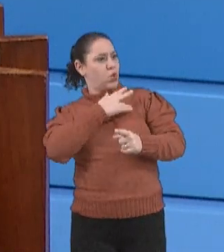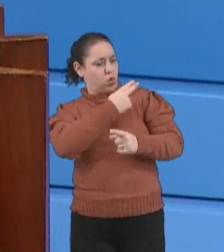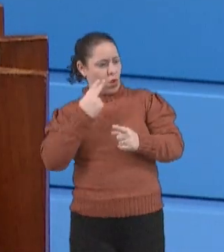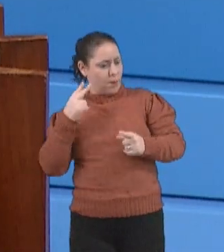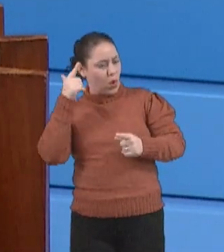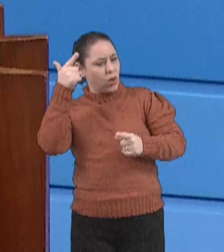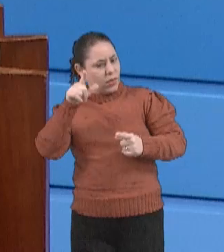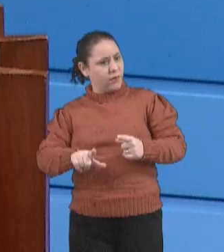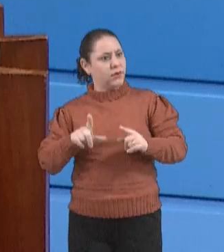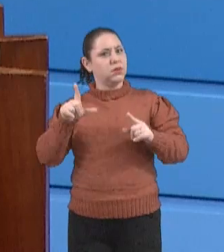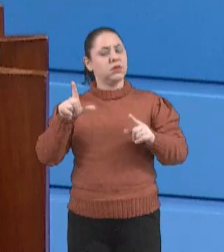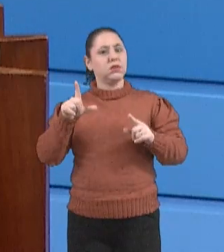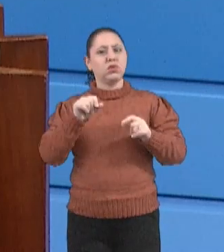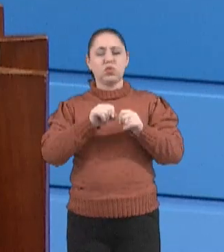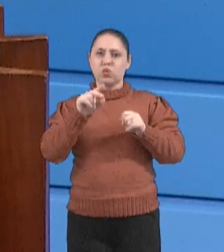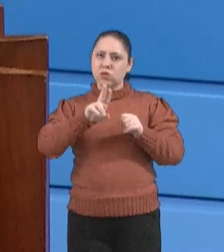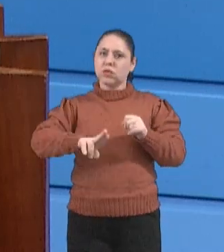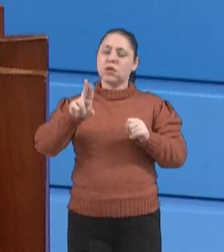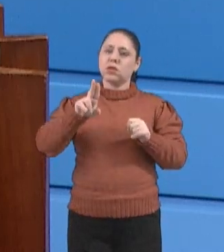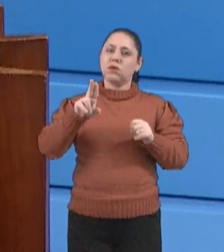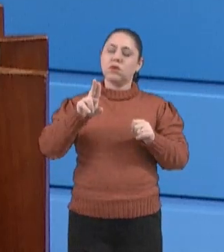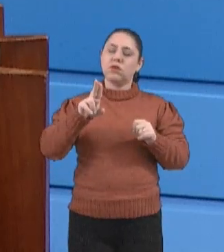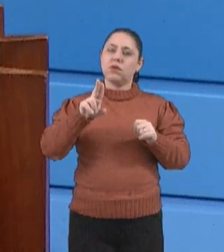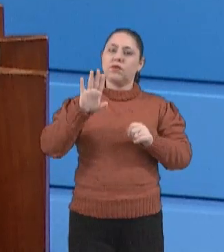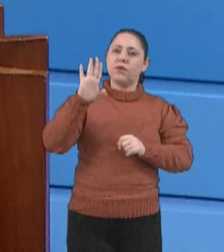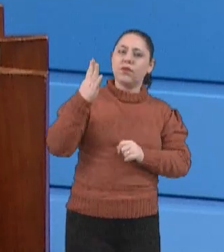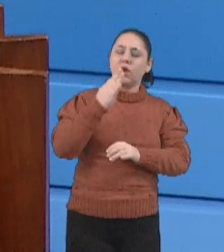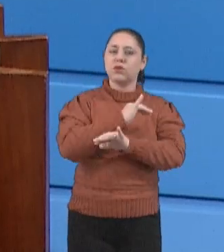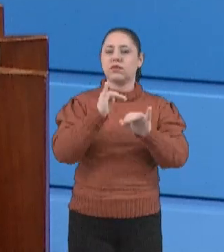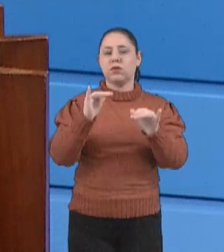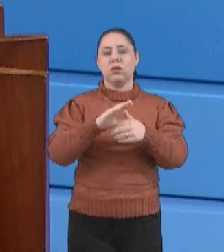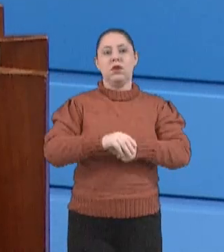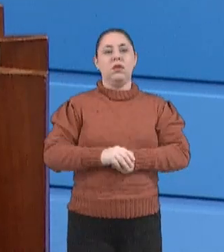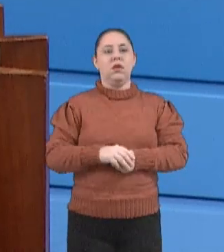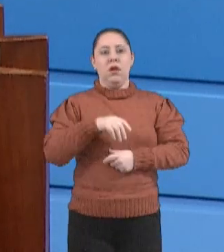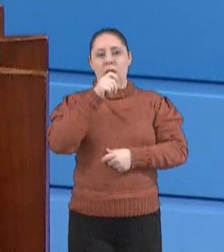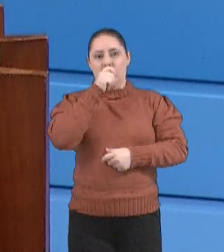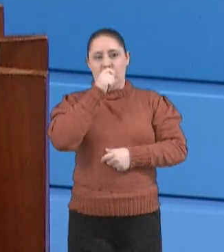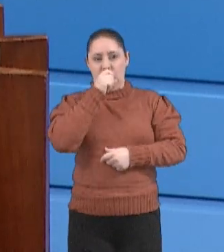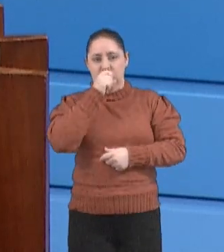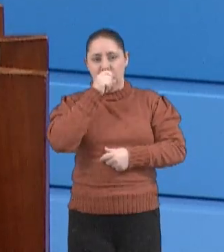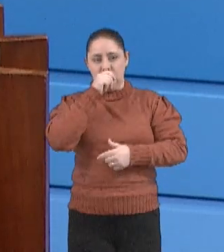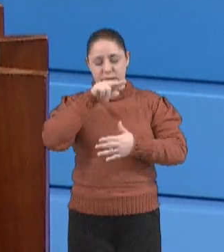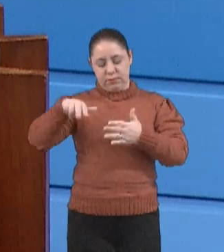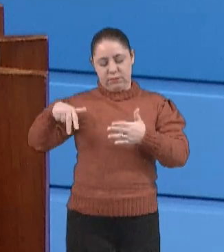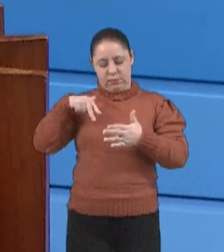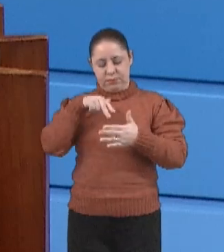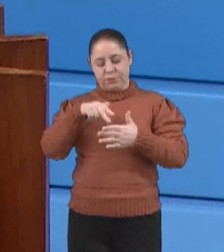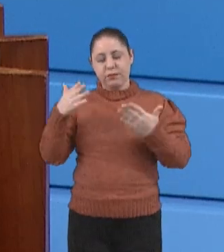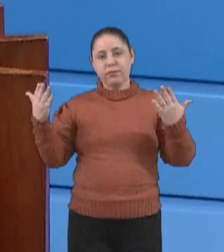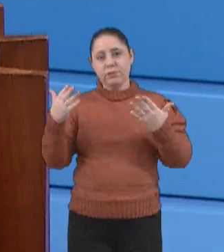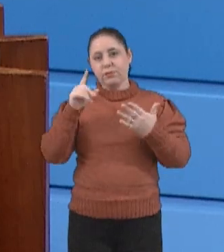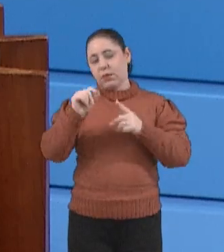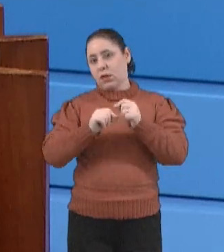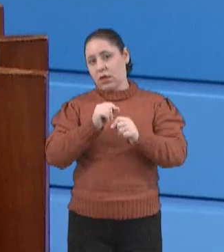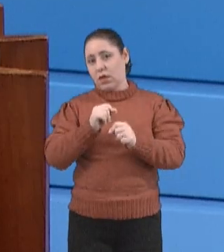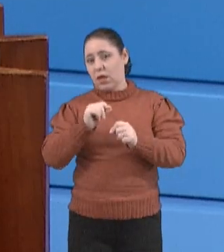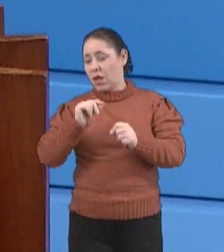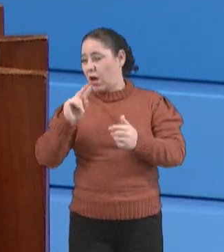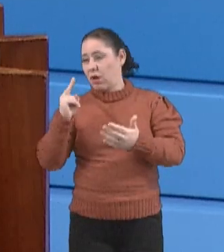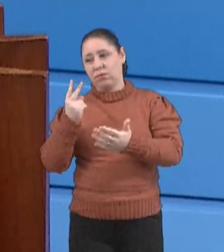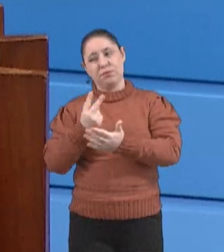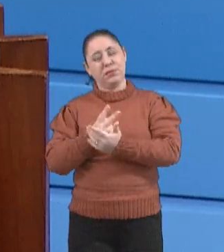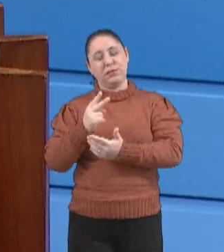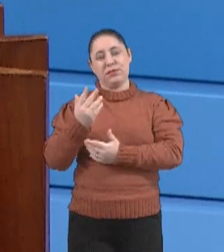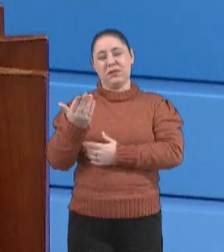uma vez os fatos e usando o meu nome. Mas era isso que eu queria colocar aqui nessa tribuna, que é um absurdo que nós passamos em Nova